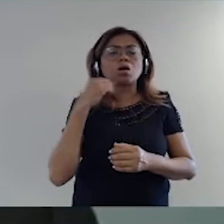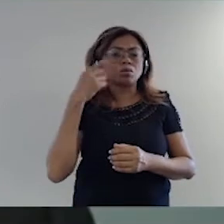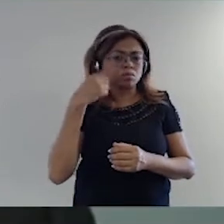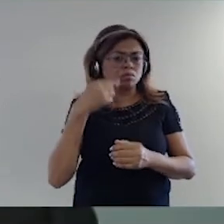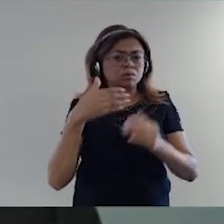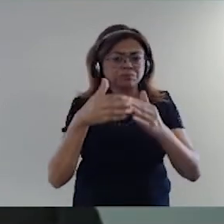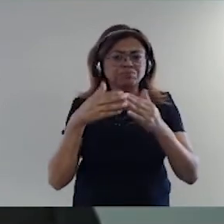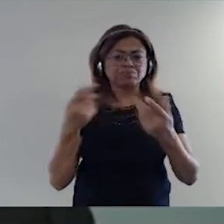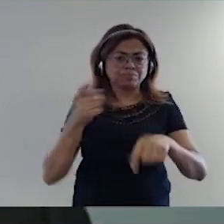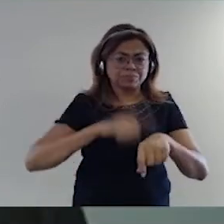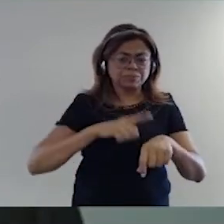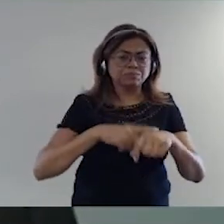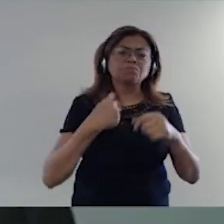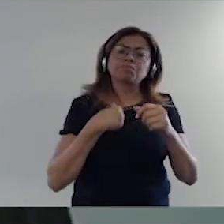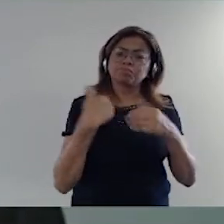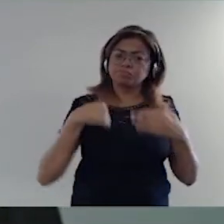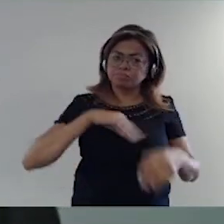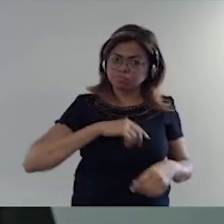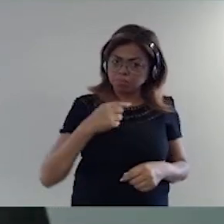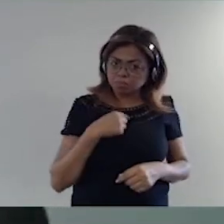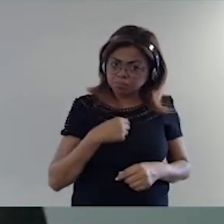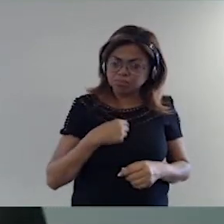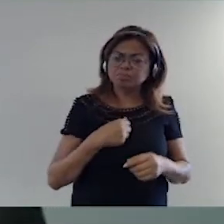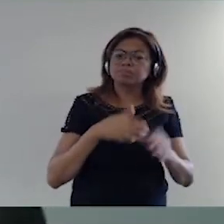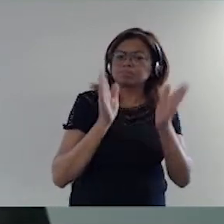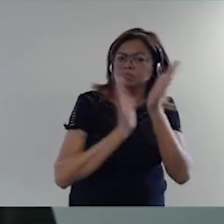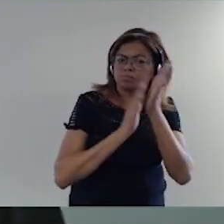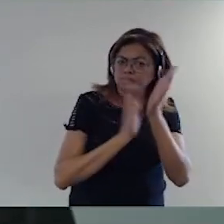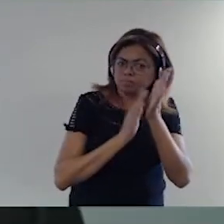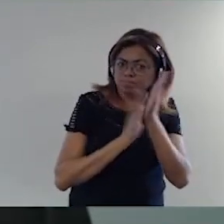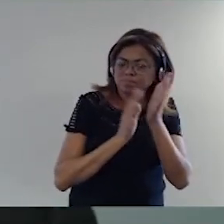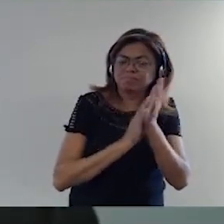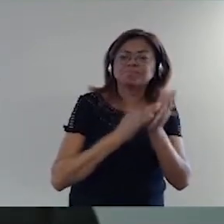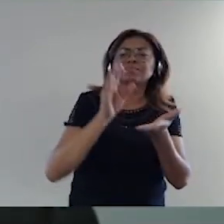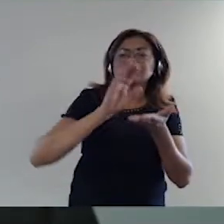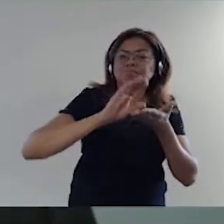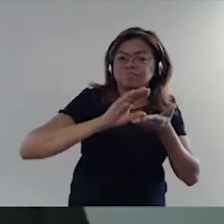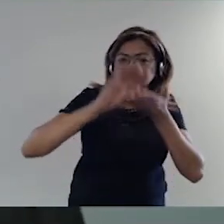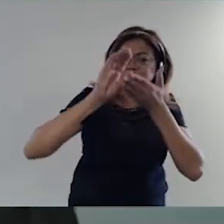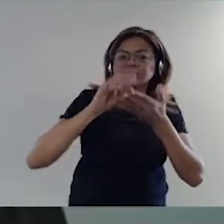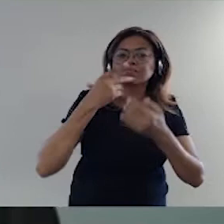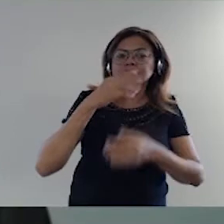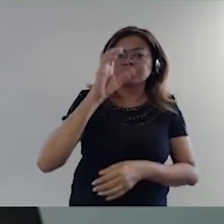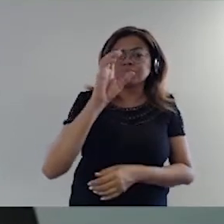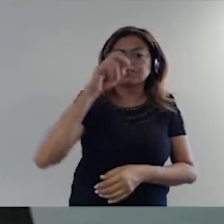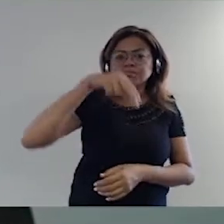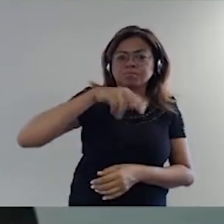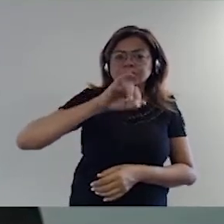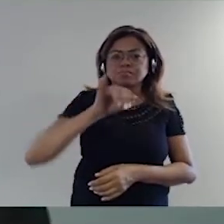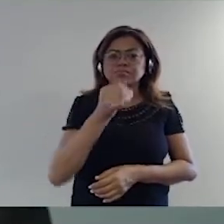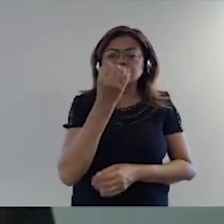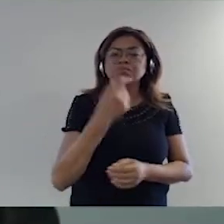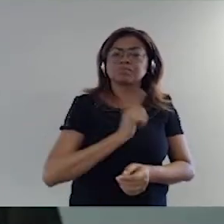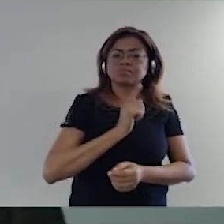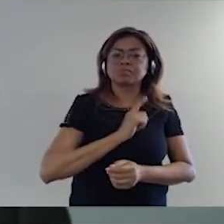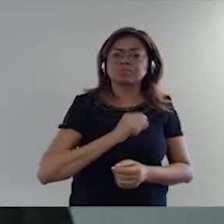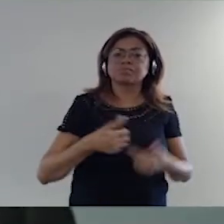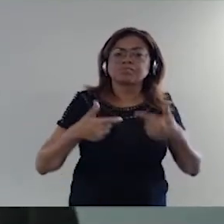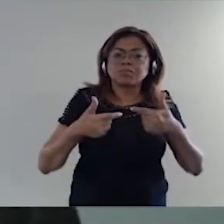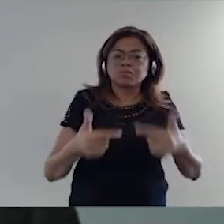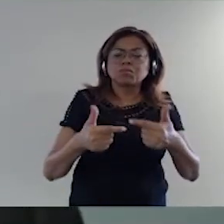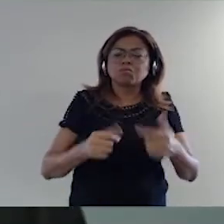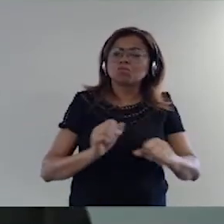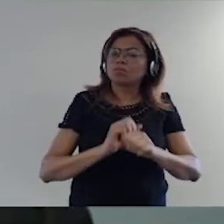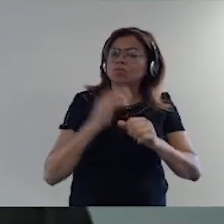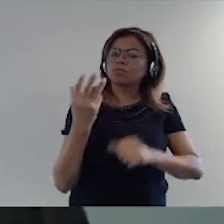aqui, meus aplausos aos nossos conselheiros do CNJ, doutor Godinho e doutor Marcos Vinícius, que tiveram uma luta